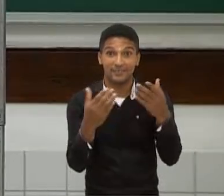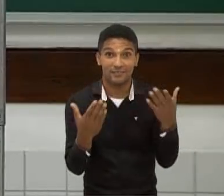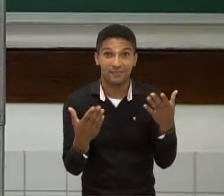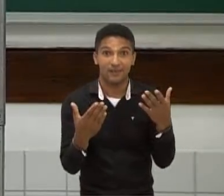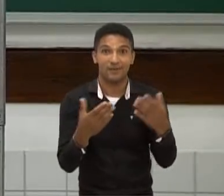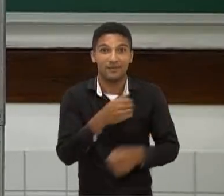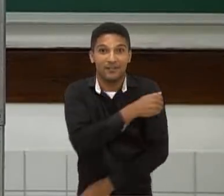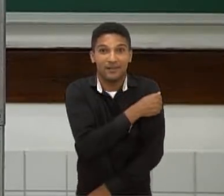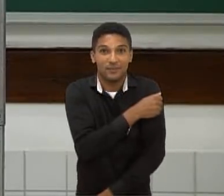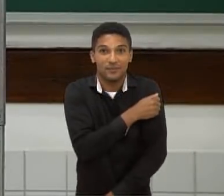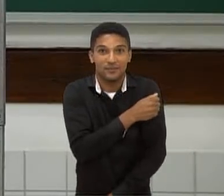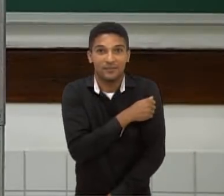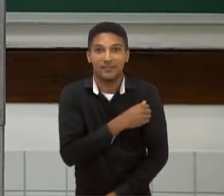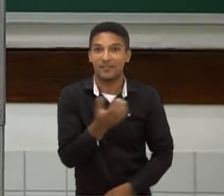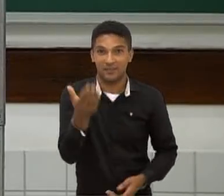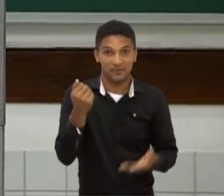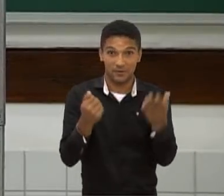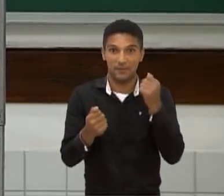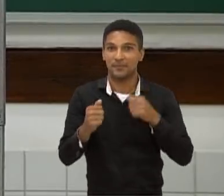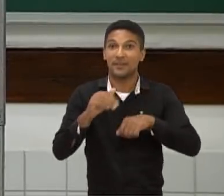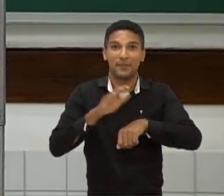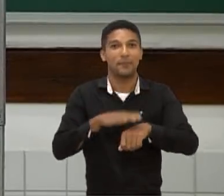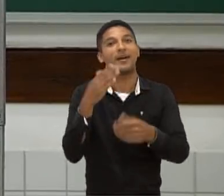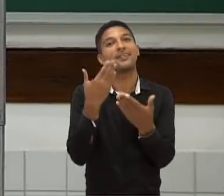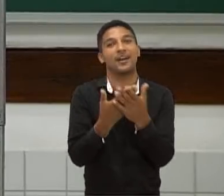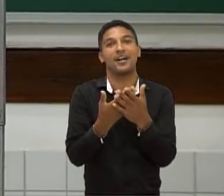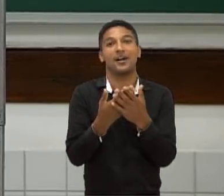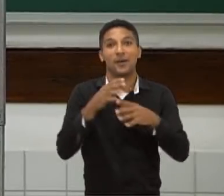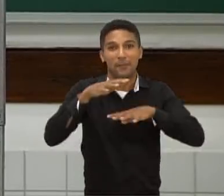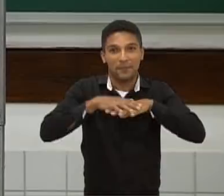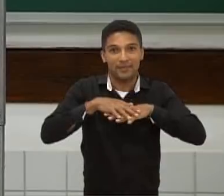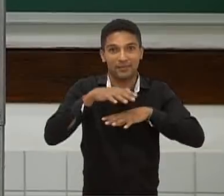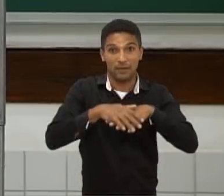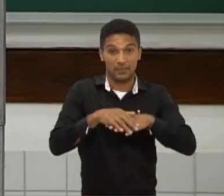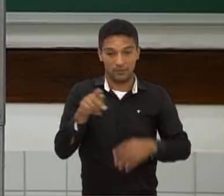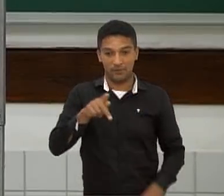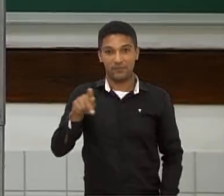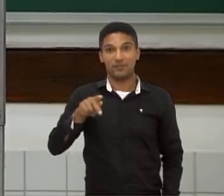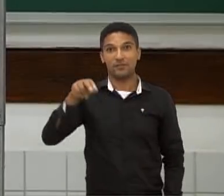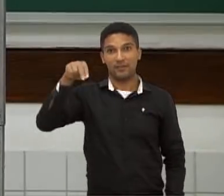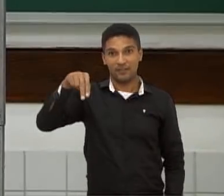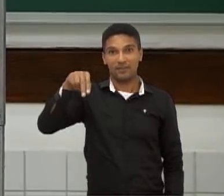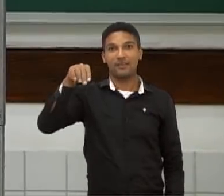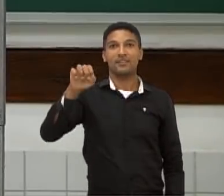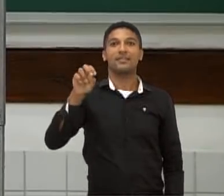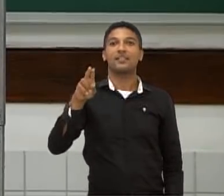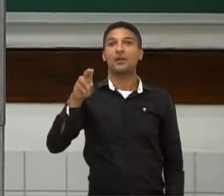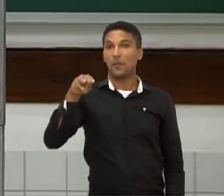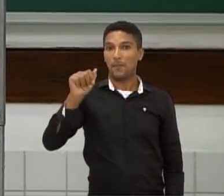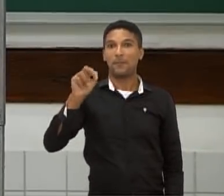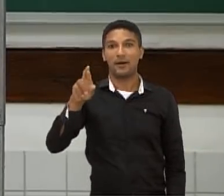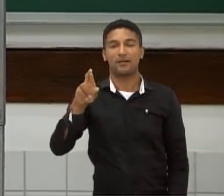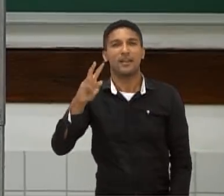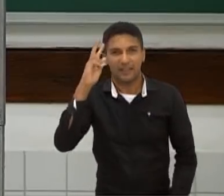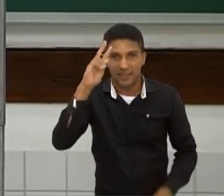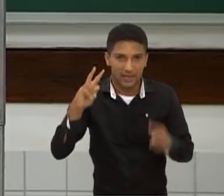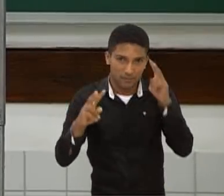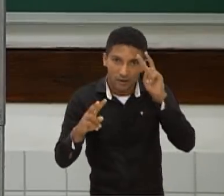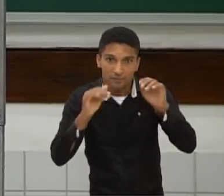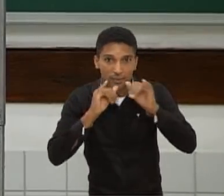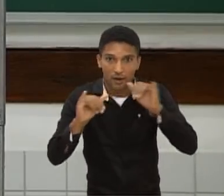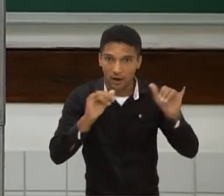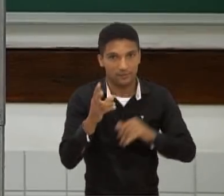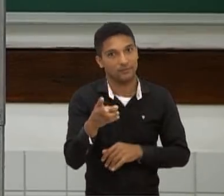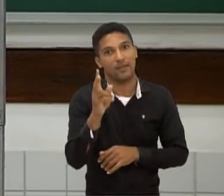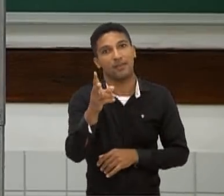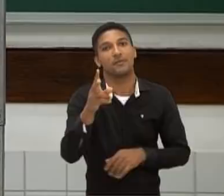aí, pessoal? Vamos lá para mais uma aulinha de matemática aqui com a professora Neumar? Então, lembrando daqueles recadinhos de